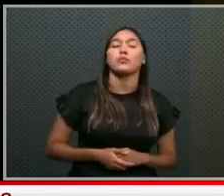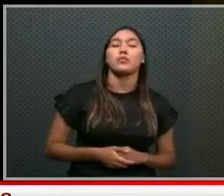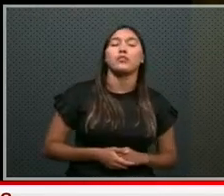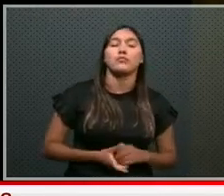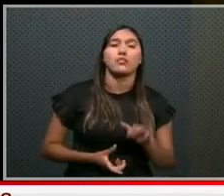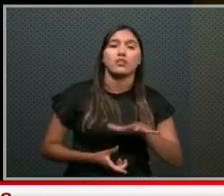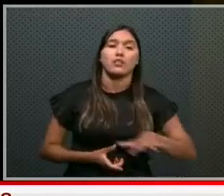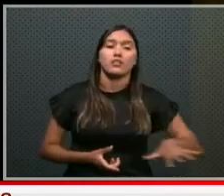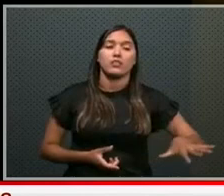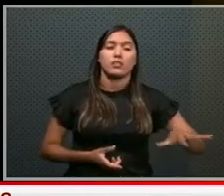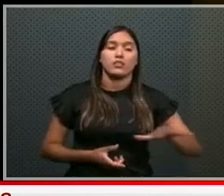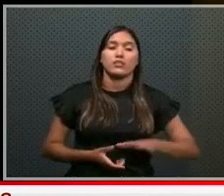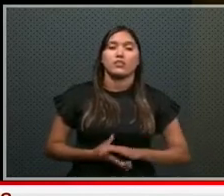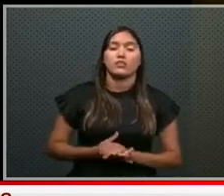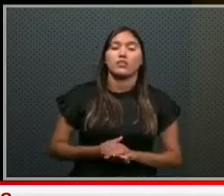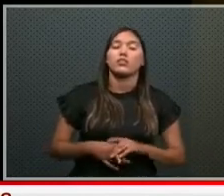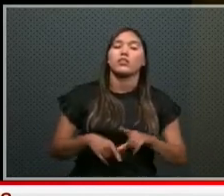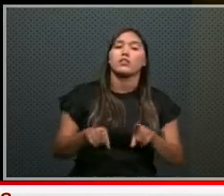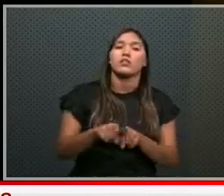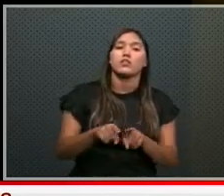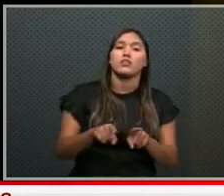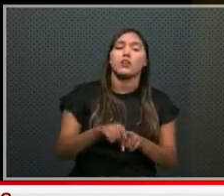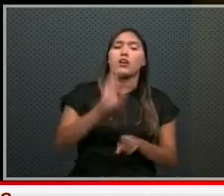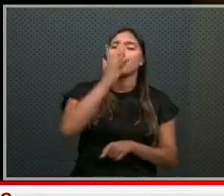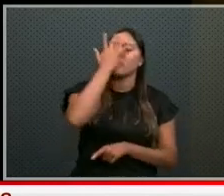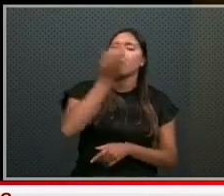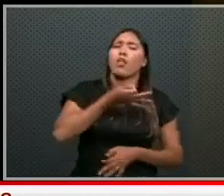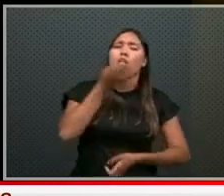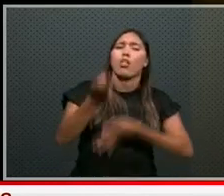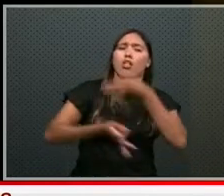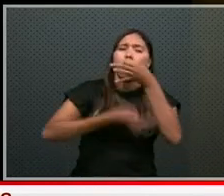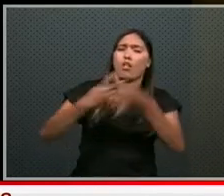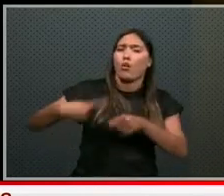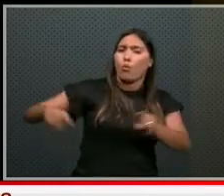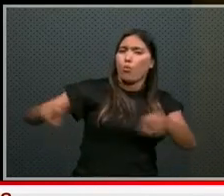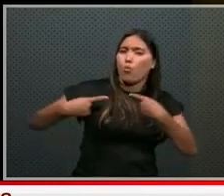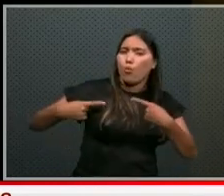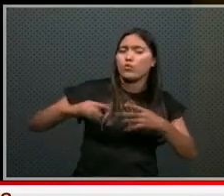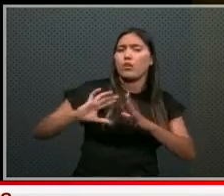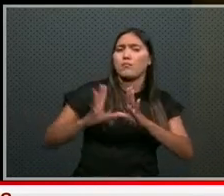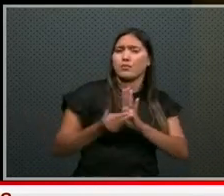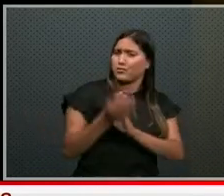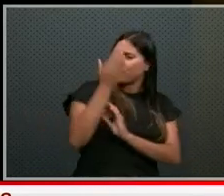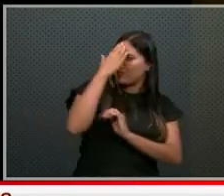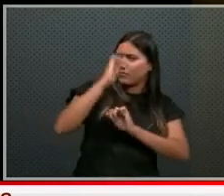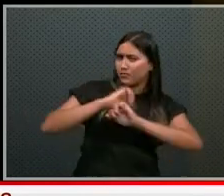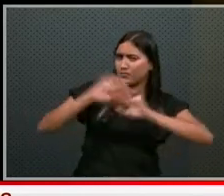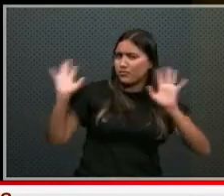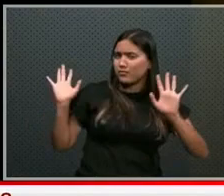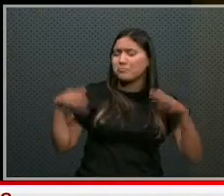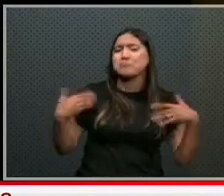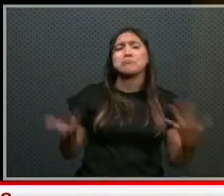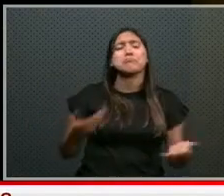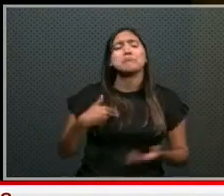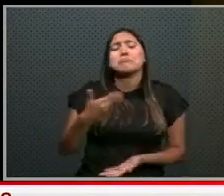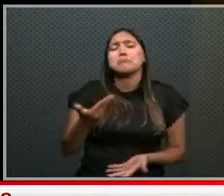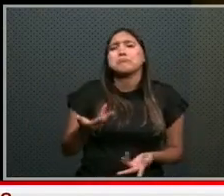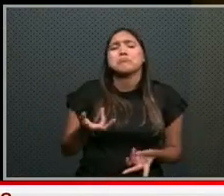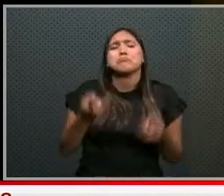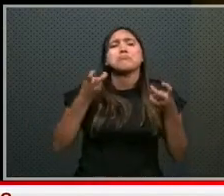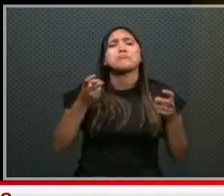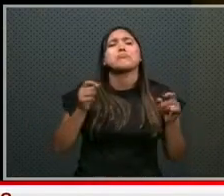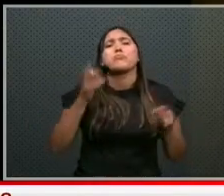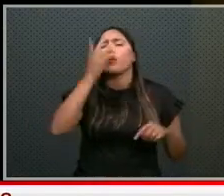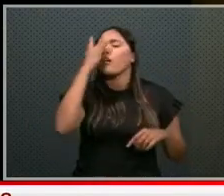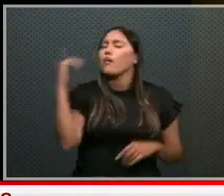informações está lá e aqui mais faz as críticas com todos nós aqui você entendeu eu não vejo quem viaja